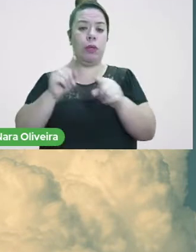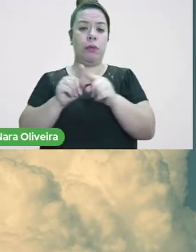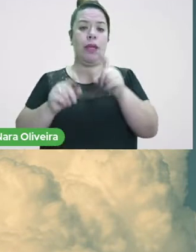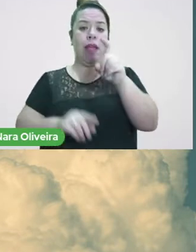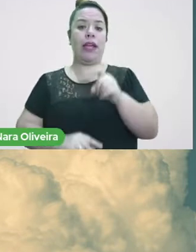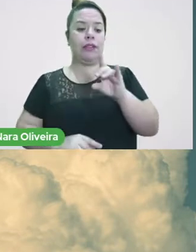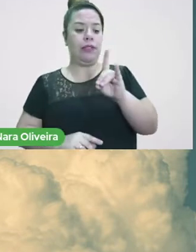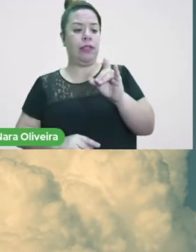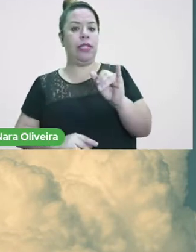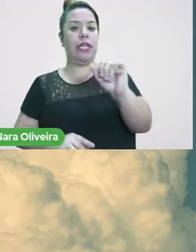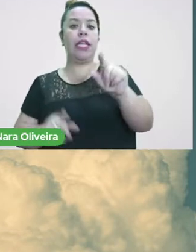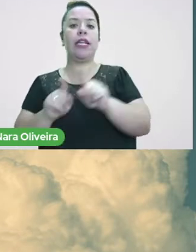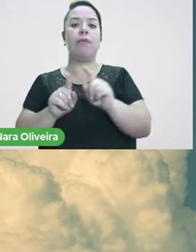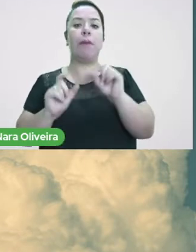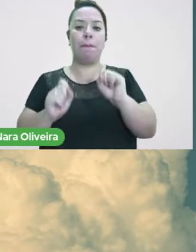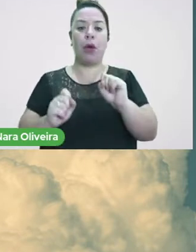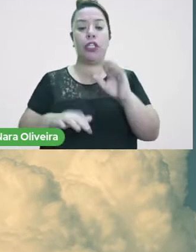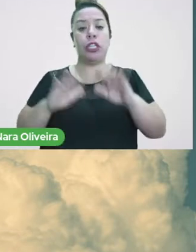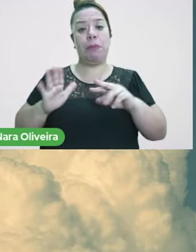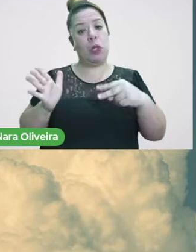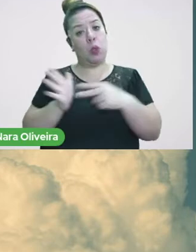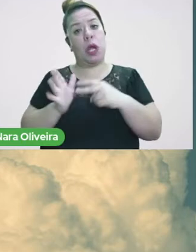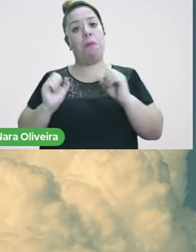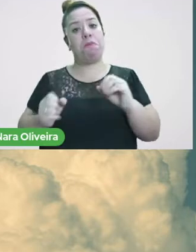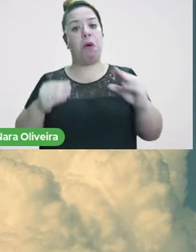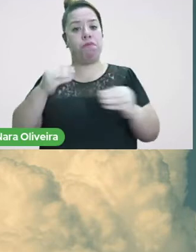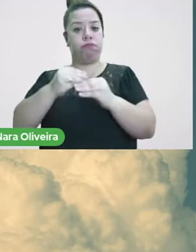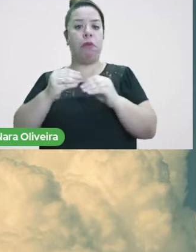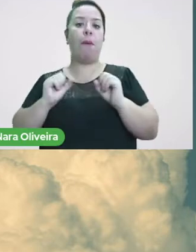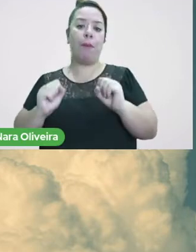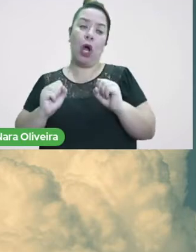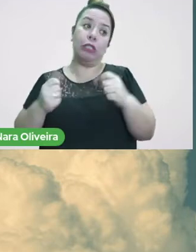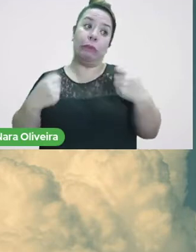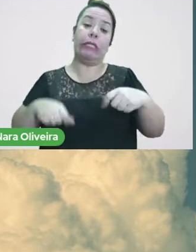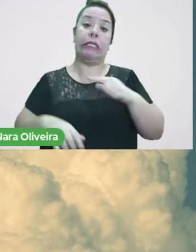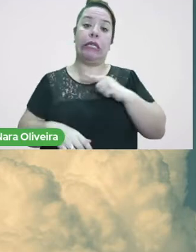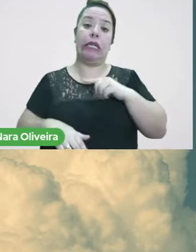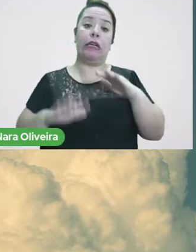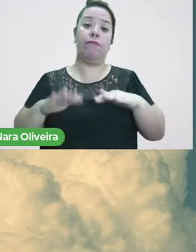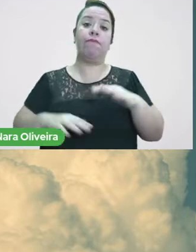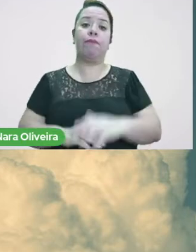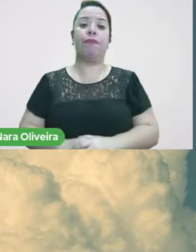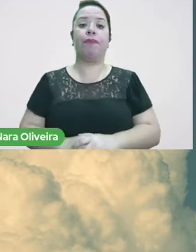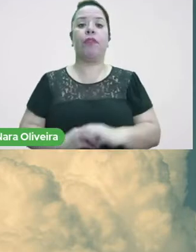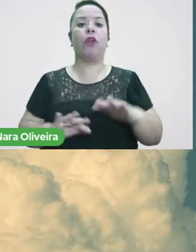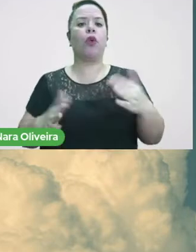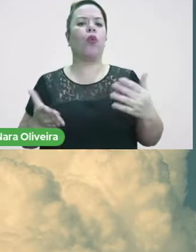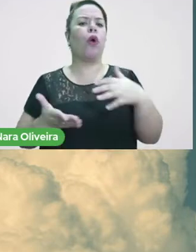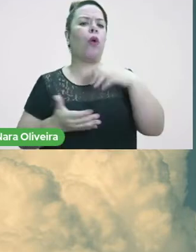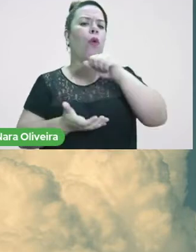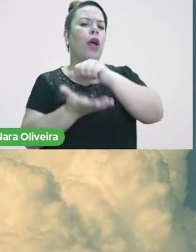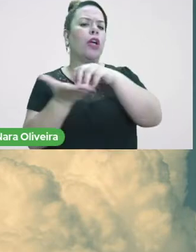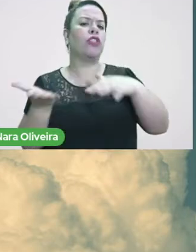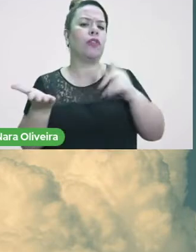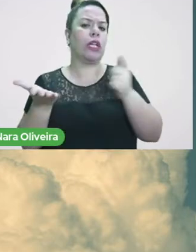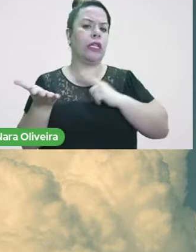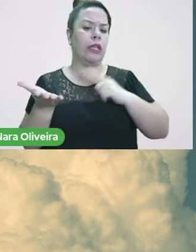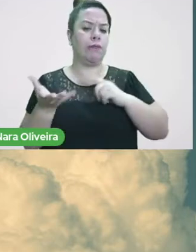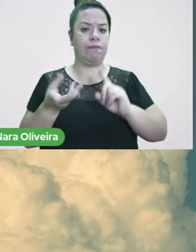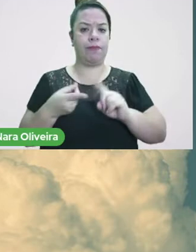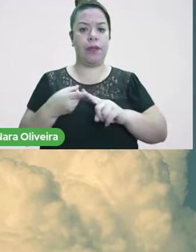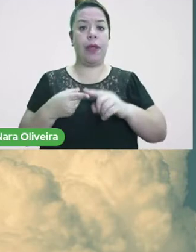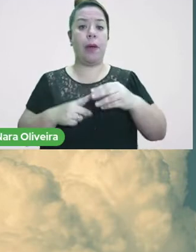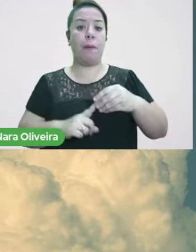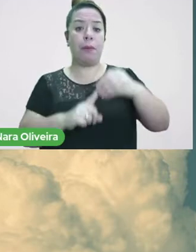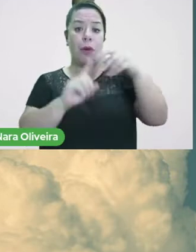pode estar muito envolvido, deve estar. Quais são as tarefas que vão estar envolvidas? Priorização do backlog,